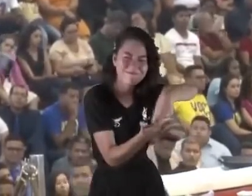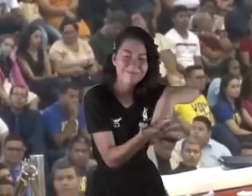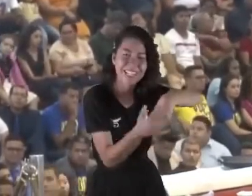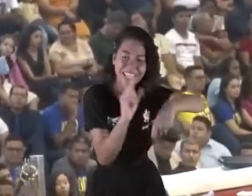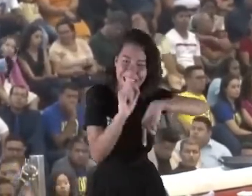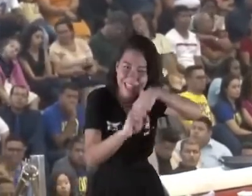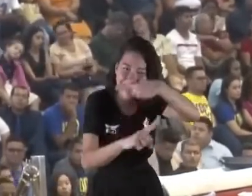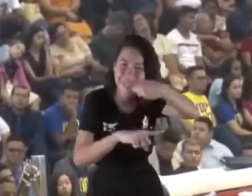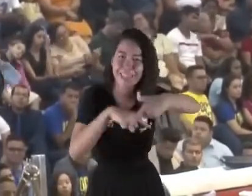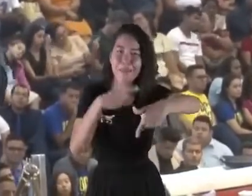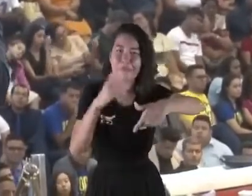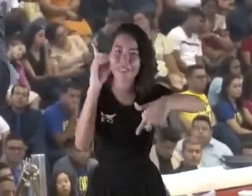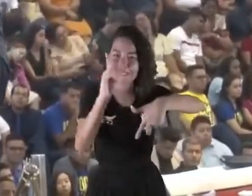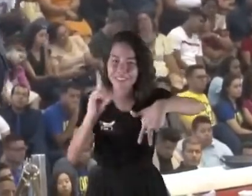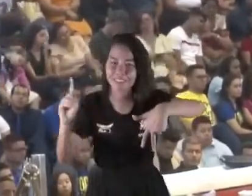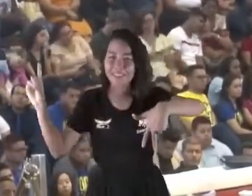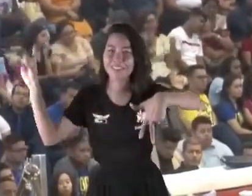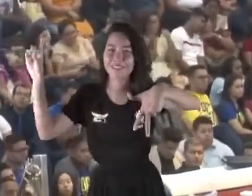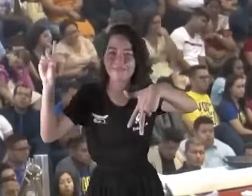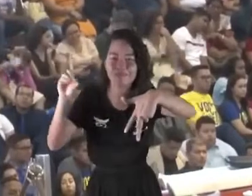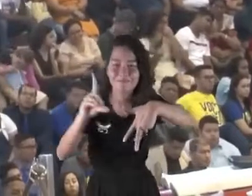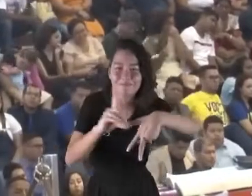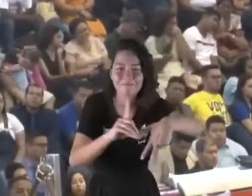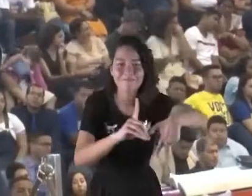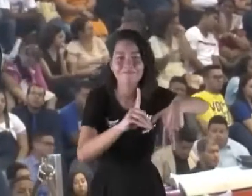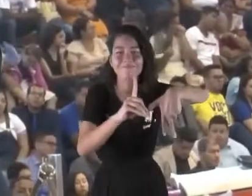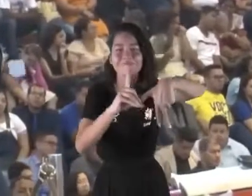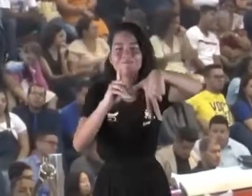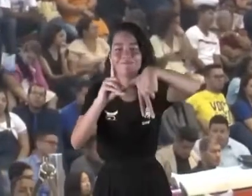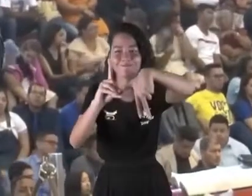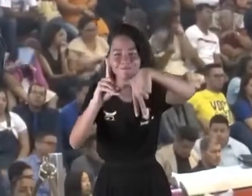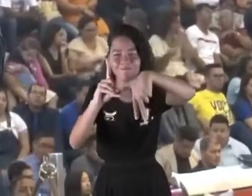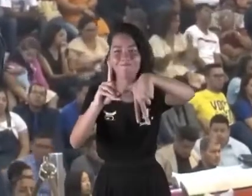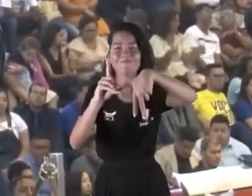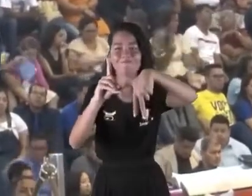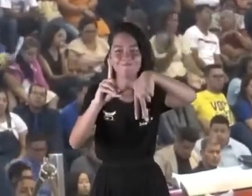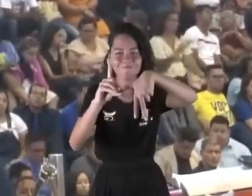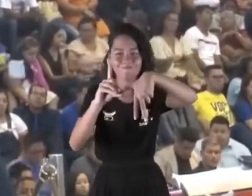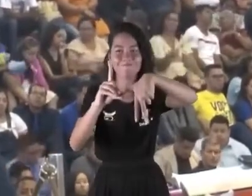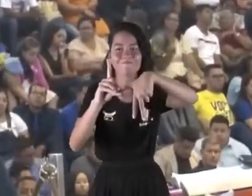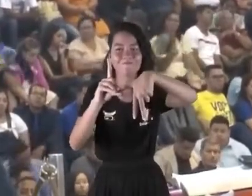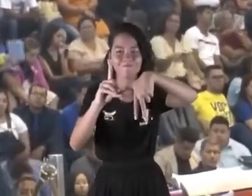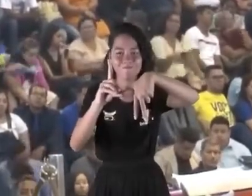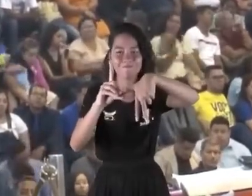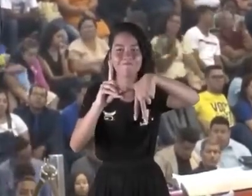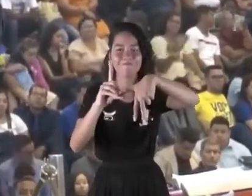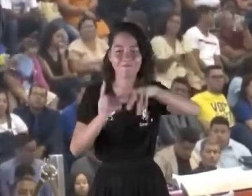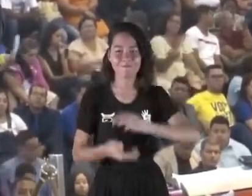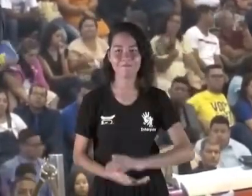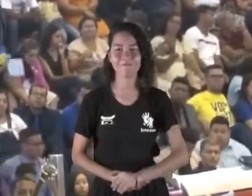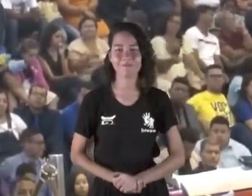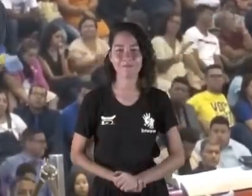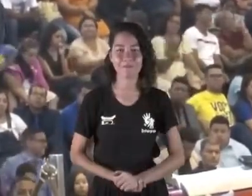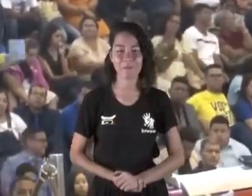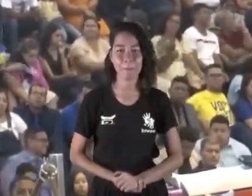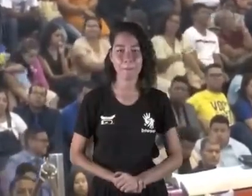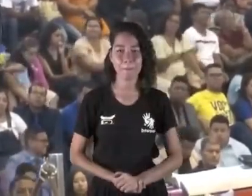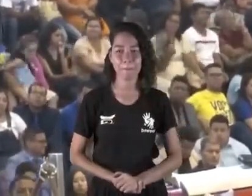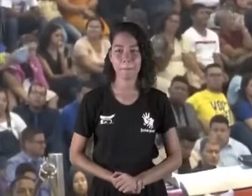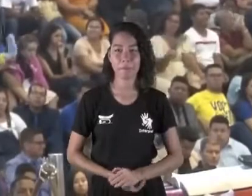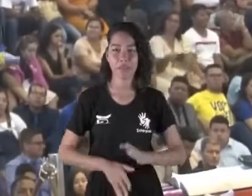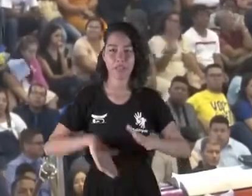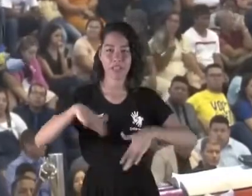glória derruba no 1, o Espírito levanta no 2. Por quê? Porque o diabo levanta